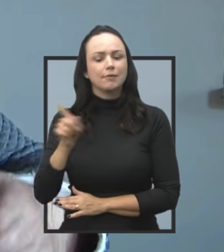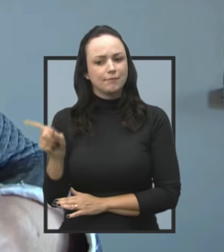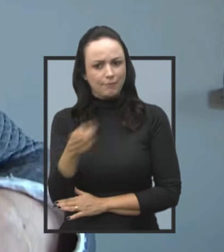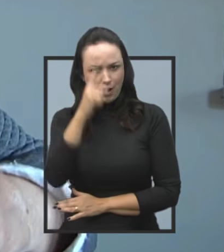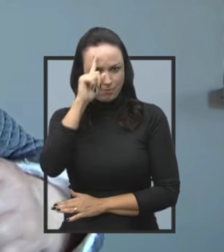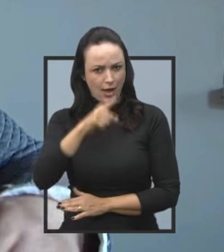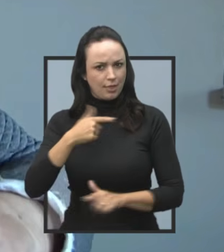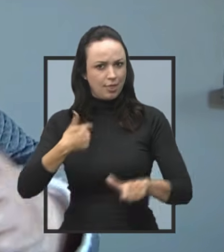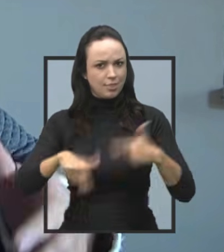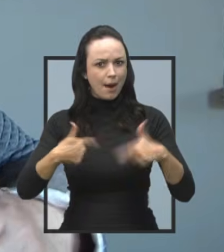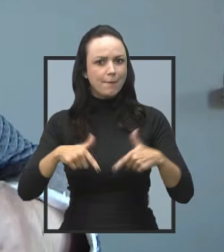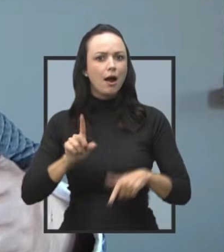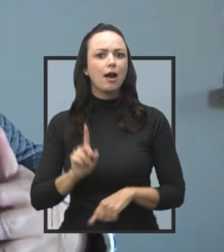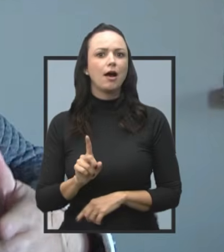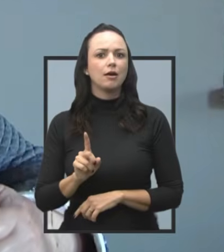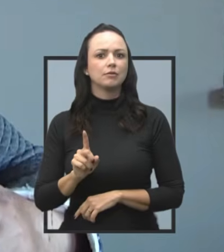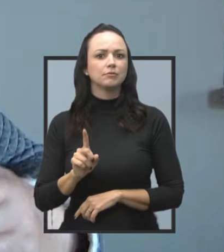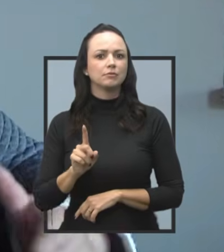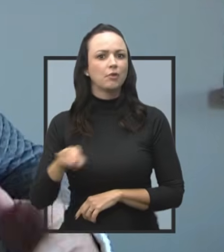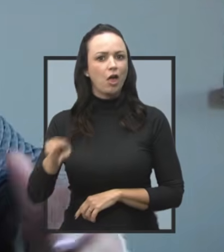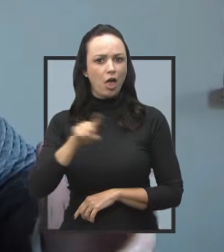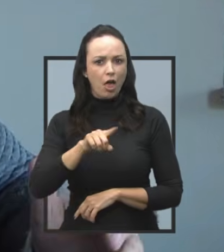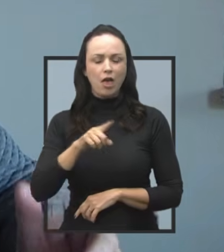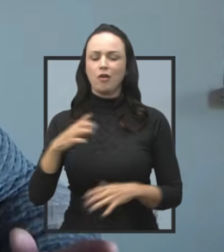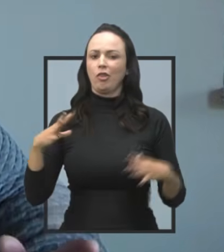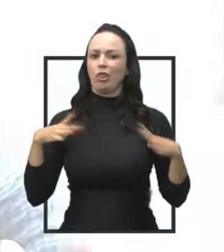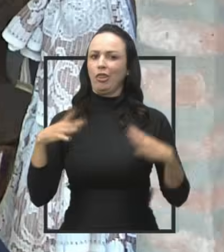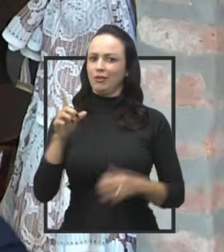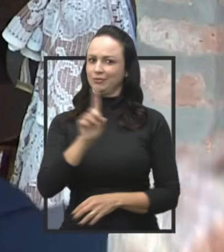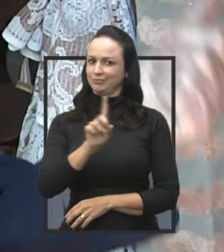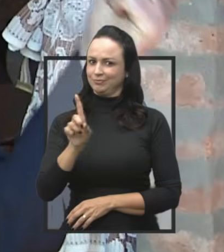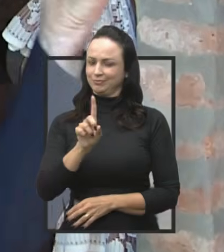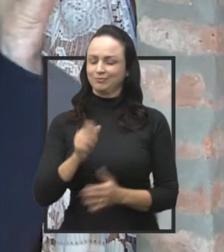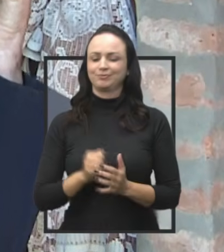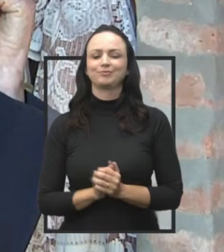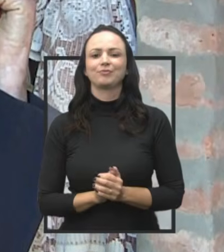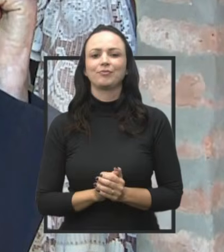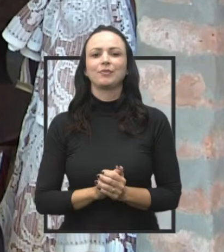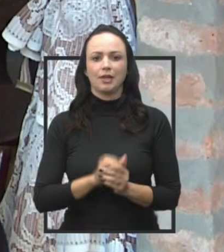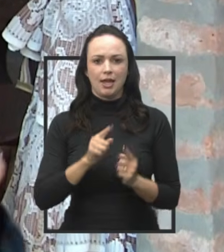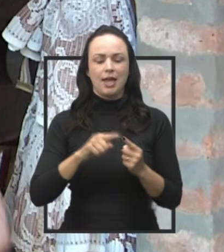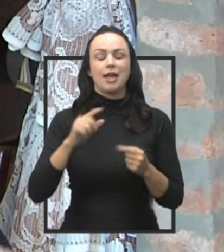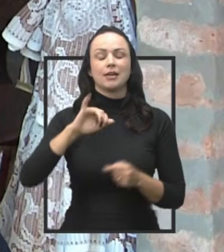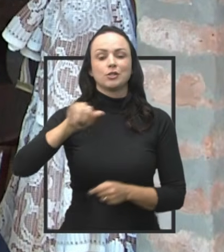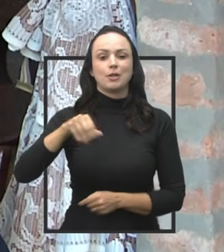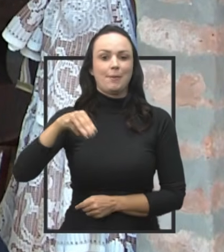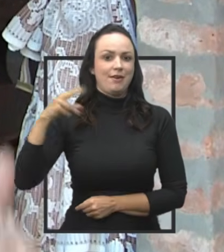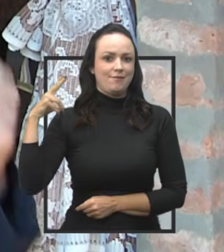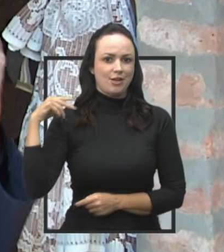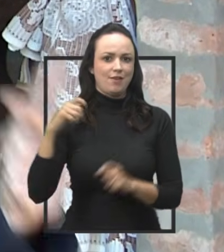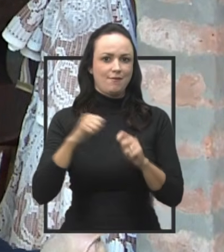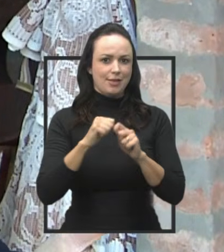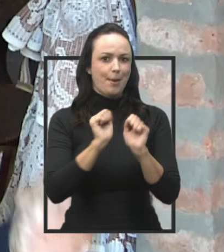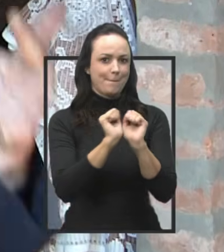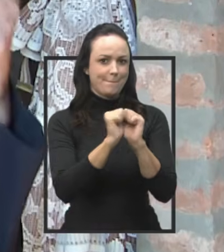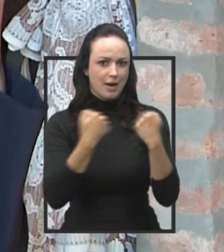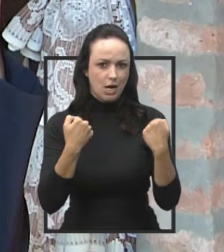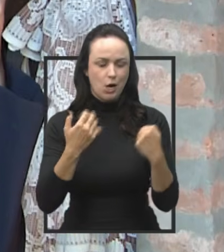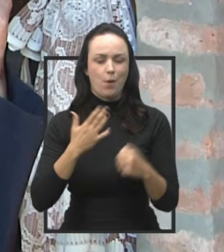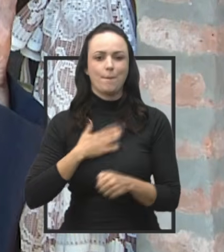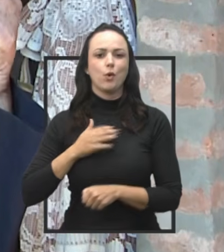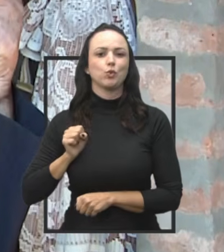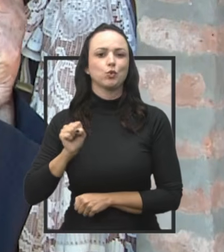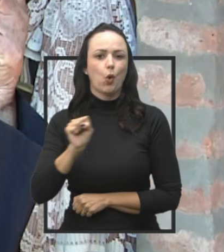trabalhar, ninguém ficava de folga ali. Eles faziam o pão. Zé Maria, meu